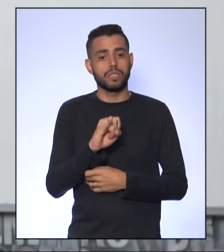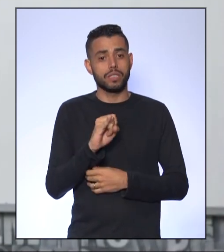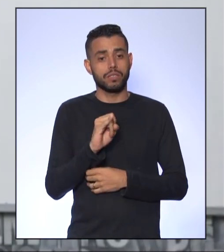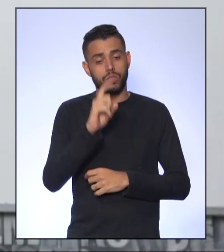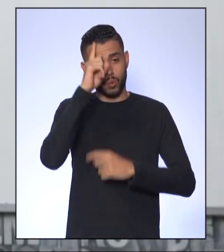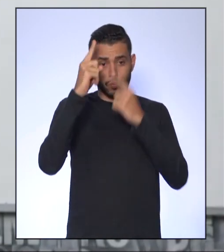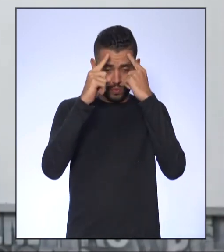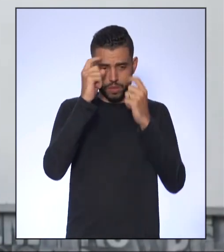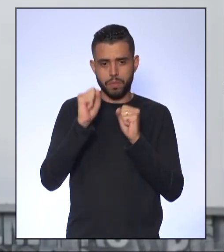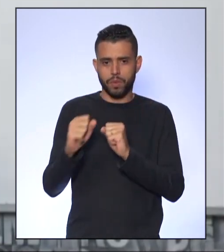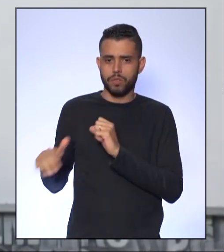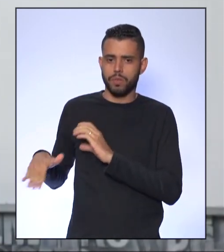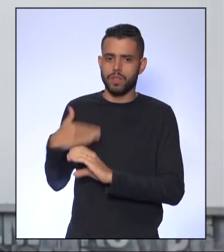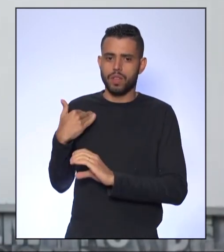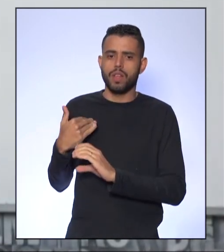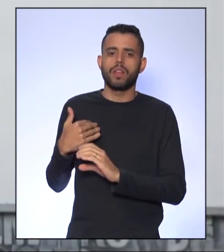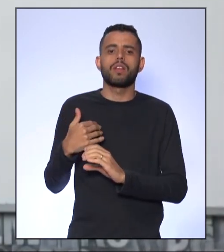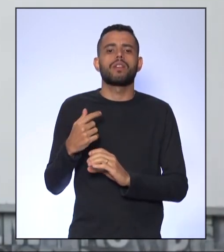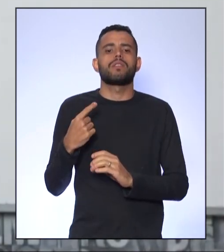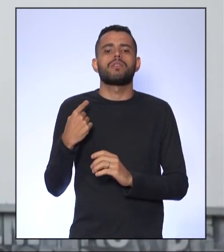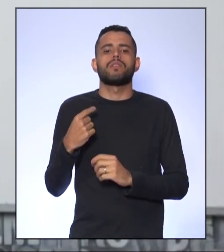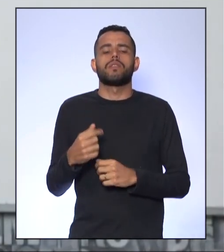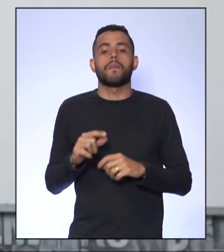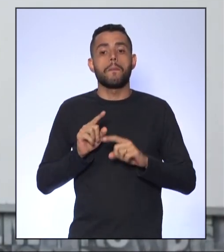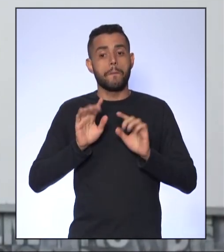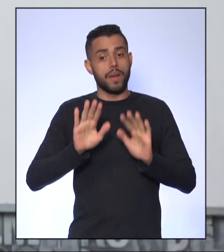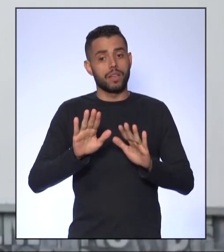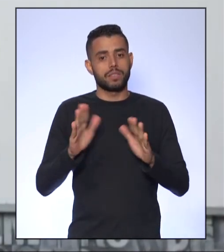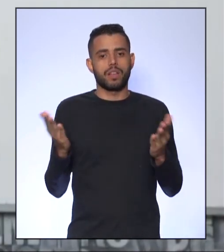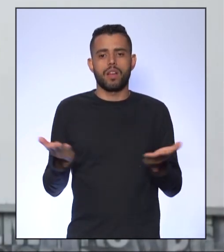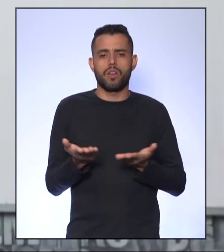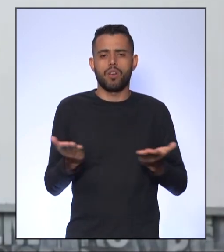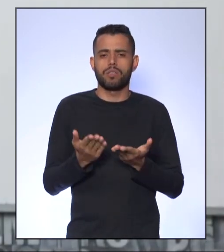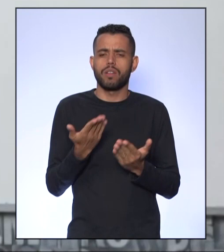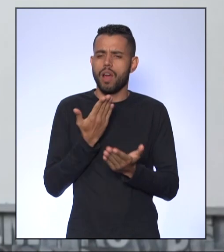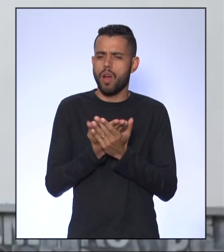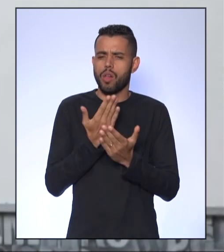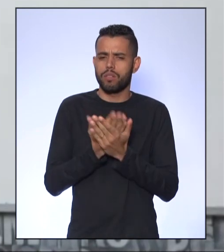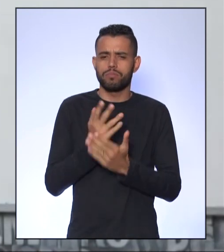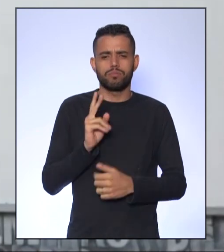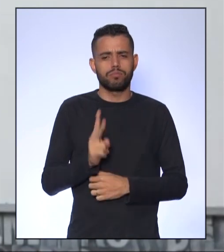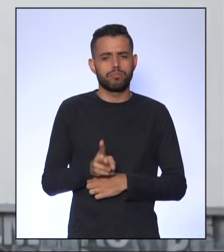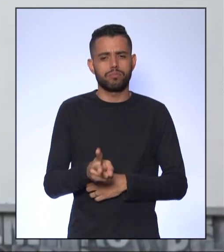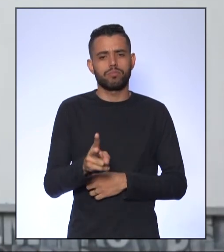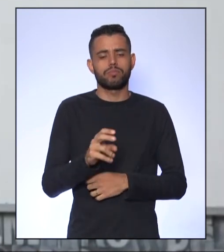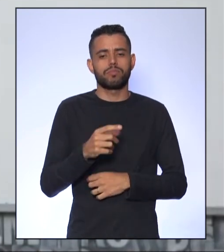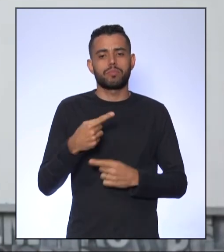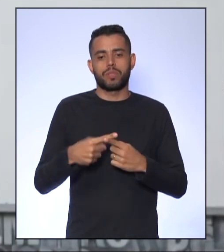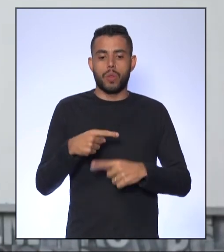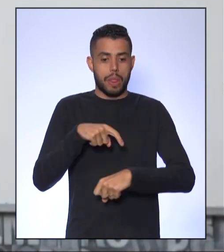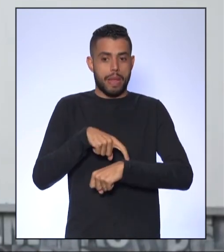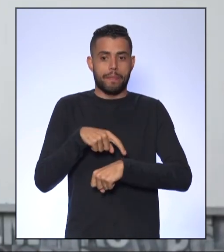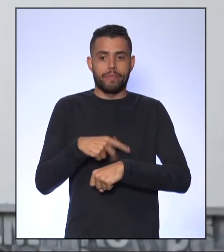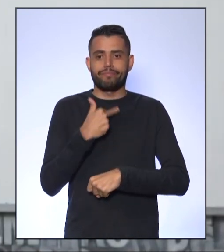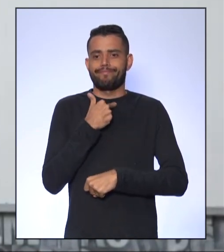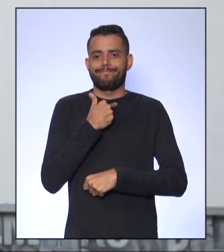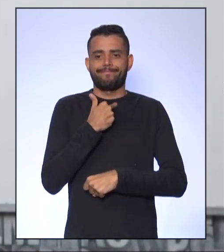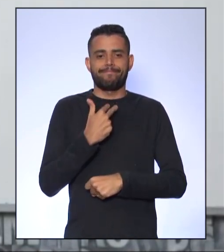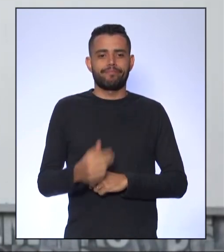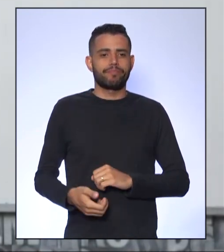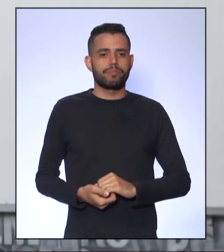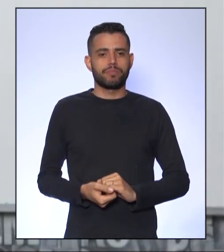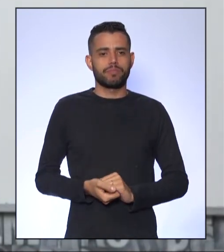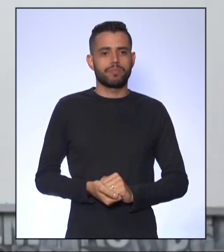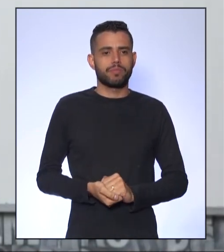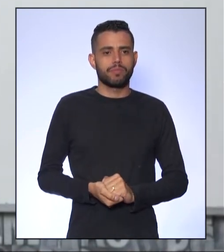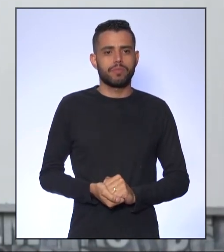nossa mediadora vai atualizando. Mas agora vamos seguir a nossa aula, porque senão o nosso tempo vai acabar.